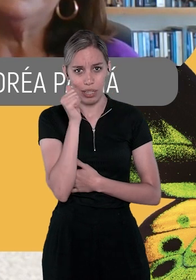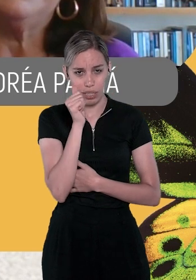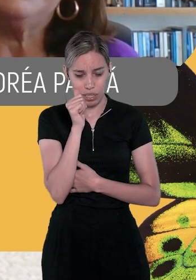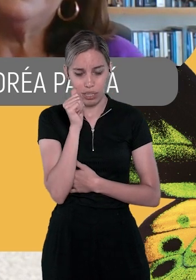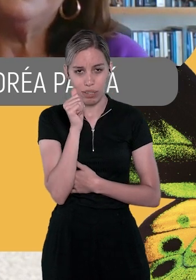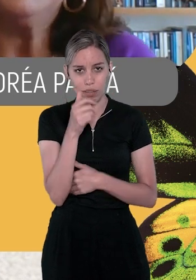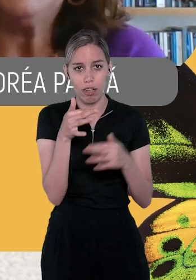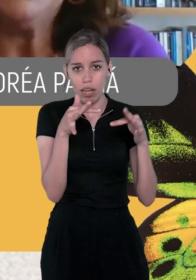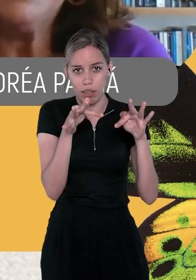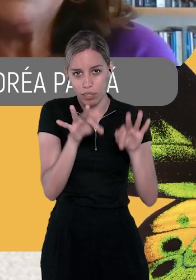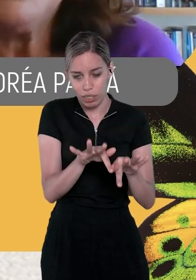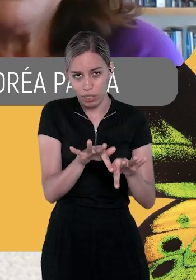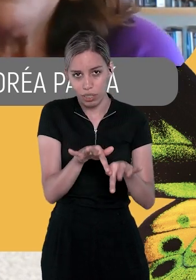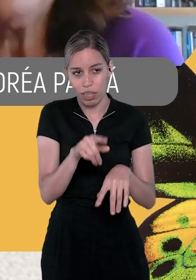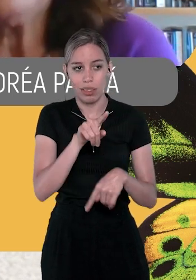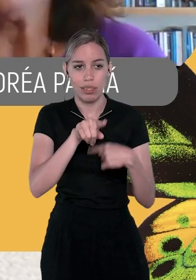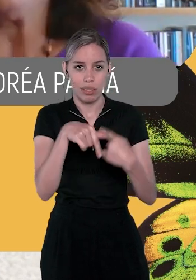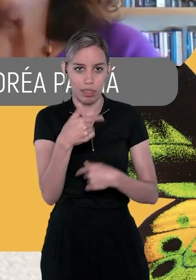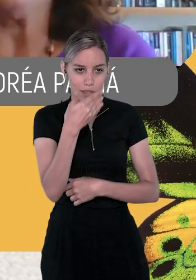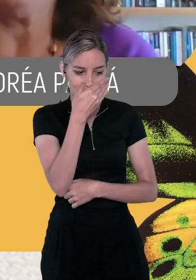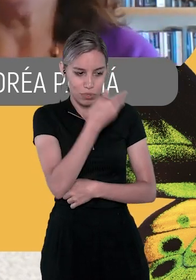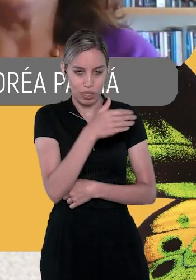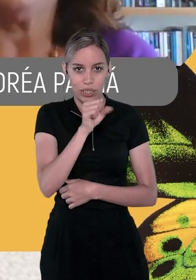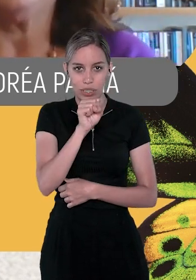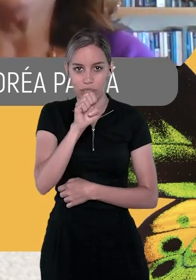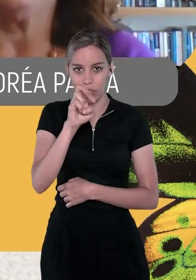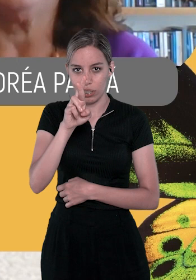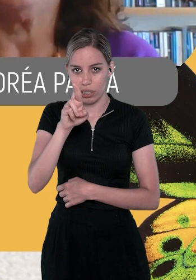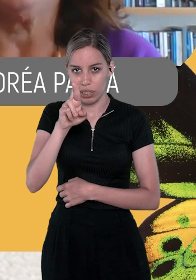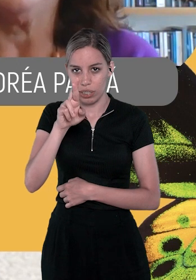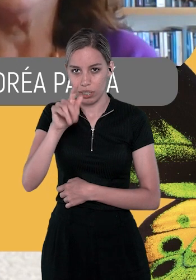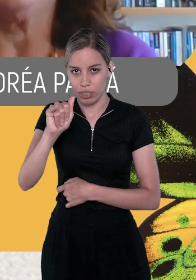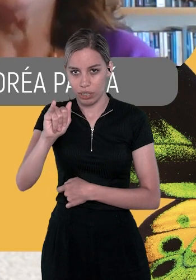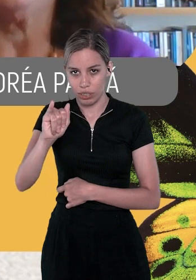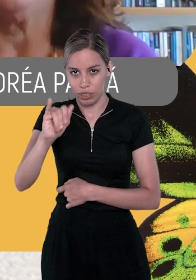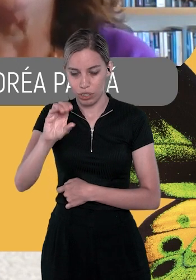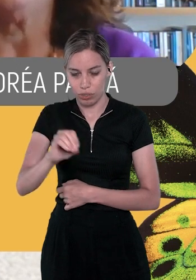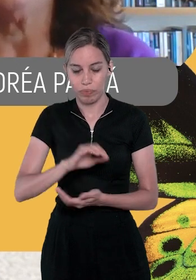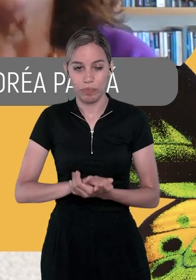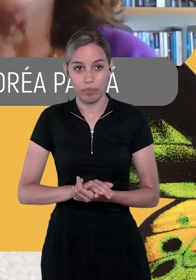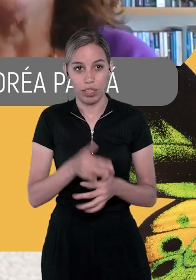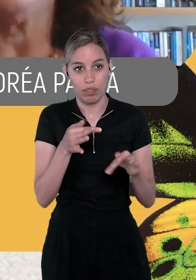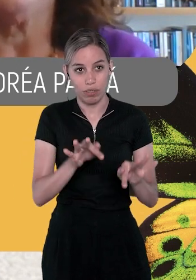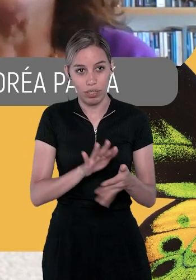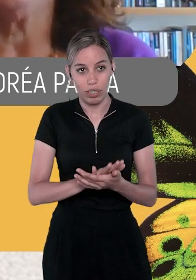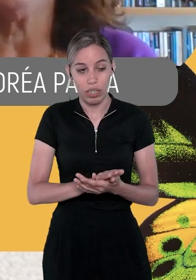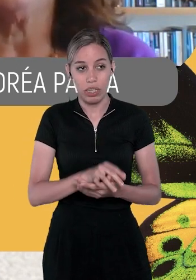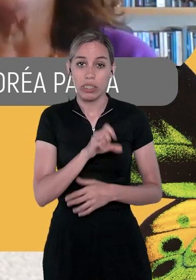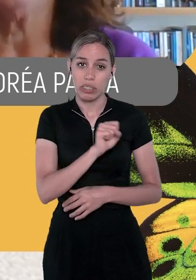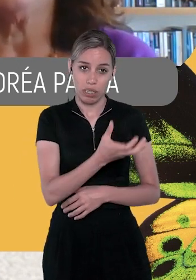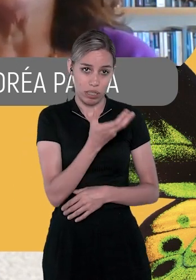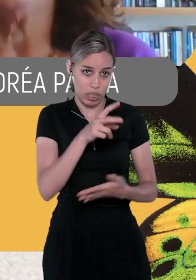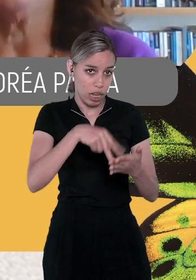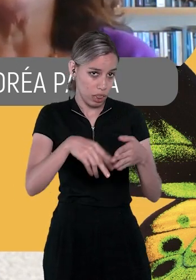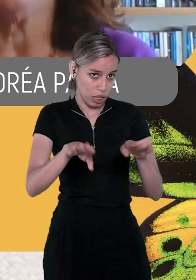para fazer o encerramento, e em seguida, como a gente sempre faz, o Sérgio. E se o Sérgio quiser encerrar fazendo uma pequena leitura,